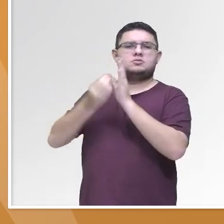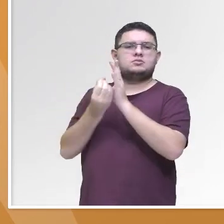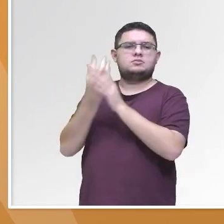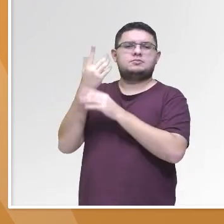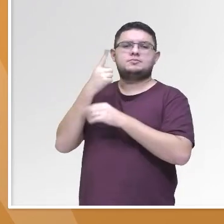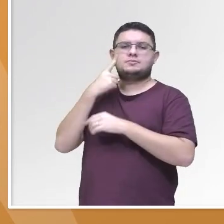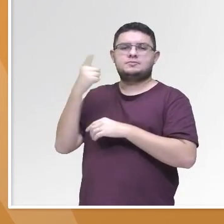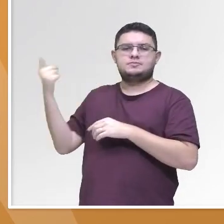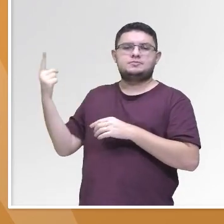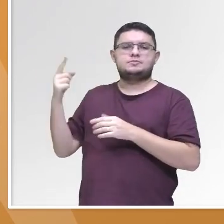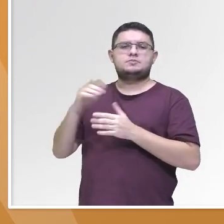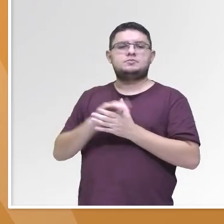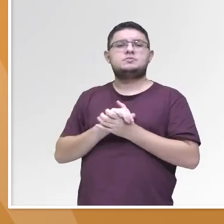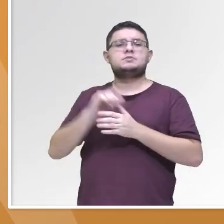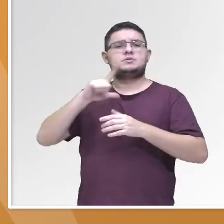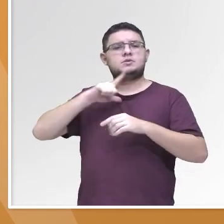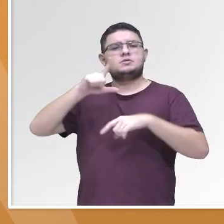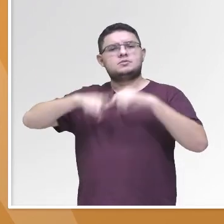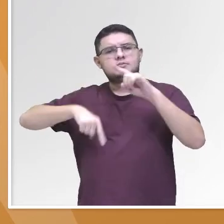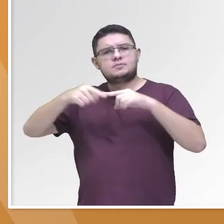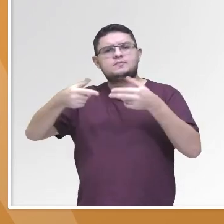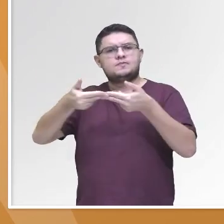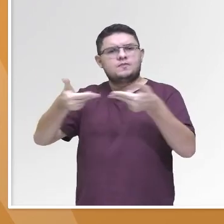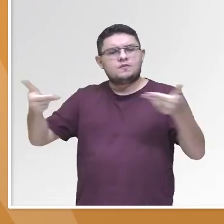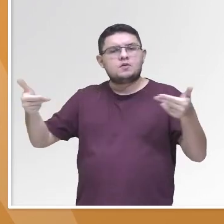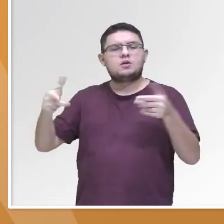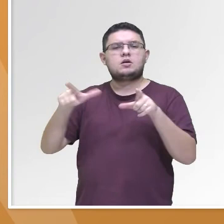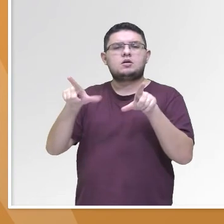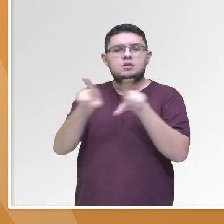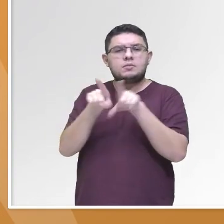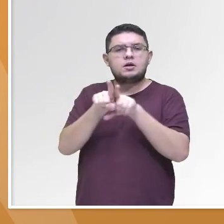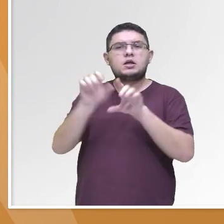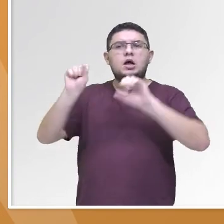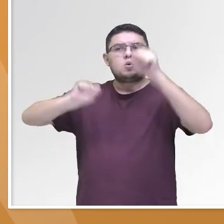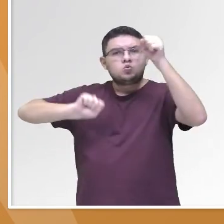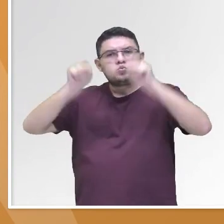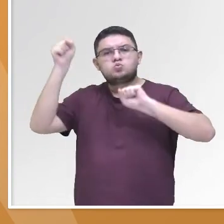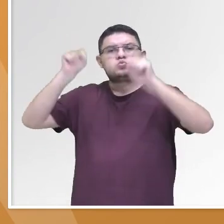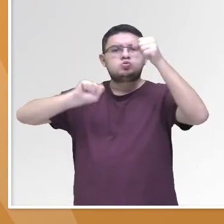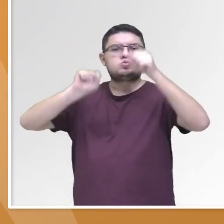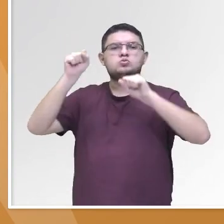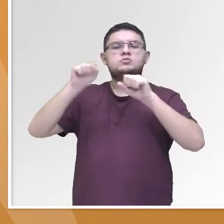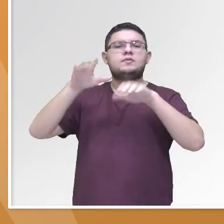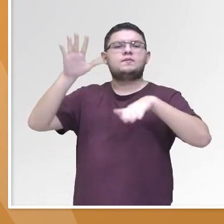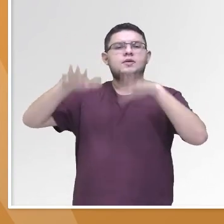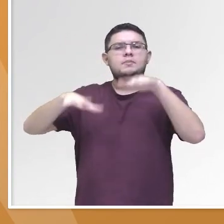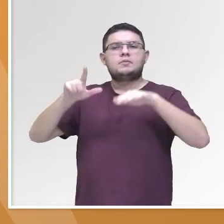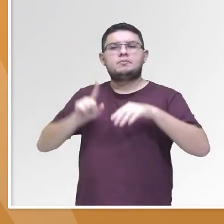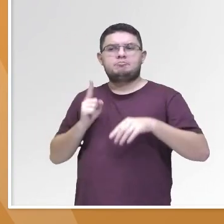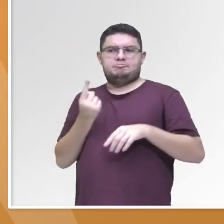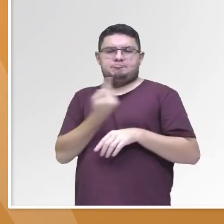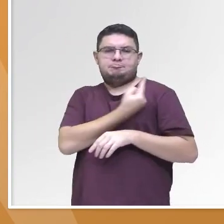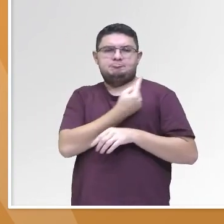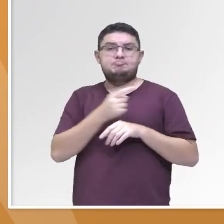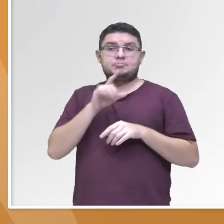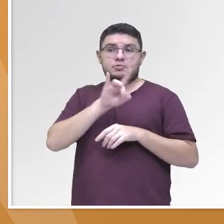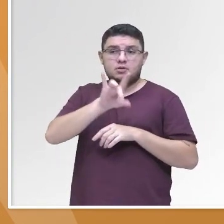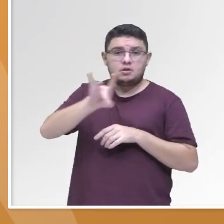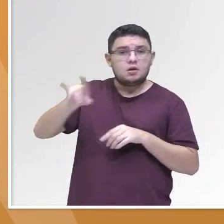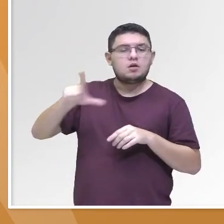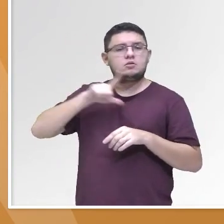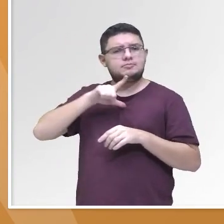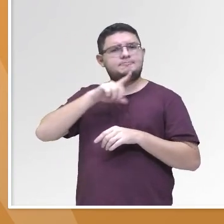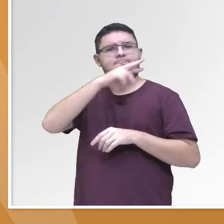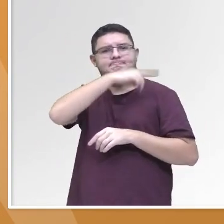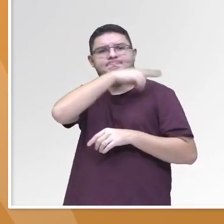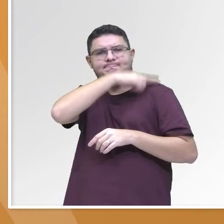a indústria, mas isso parte também da gente, né? Cada um aí tem que fazer o seu